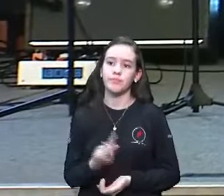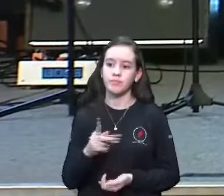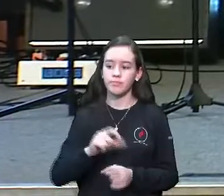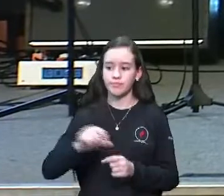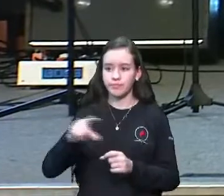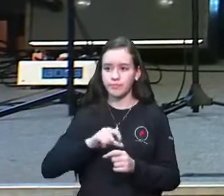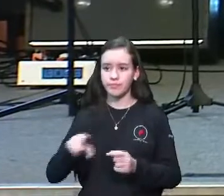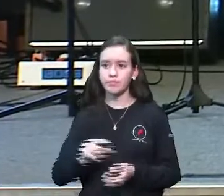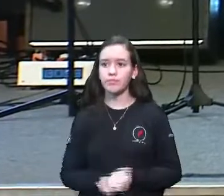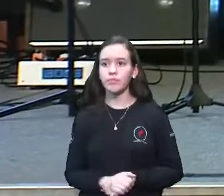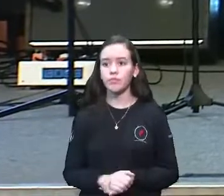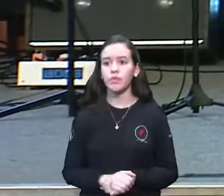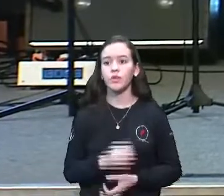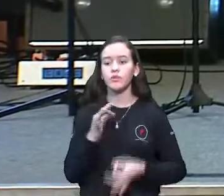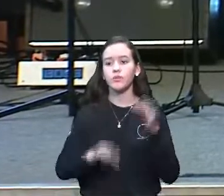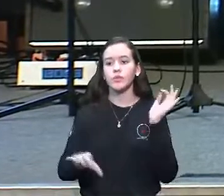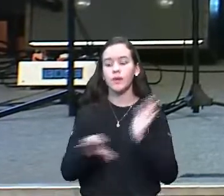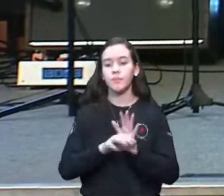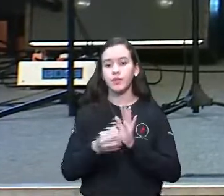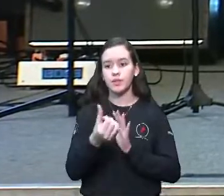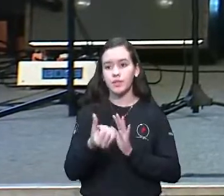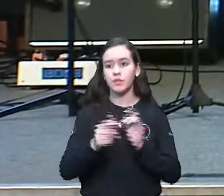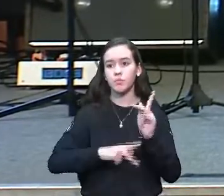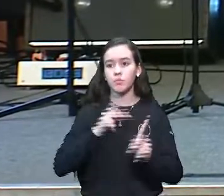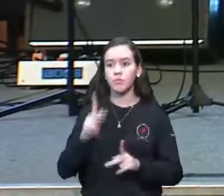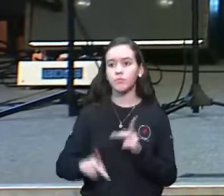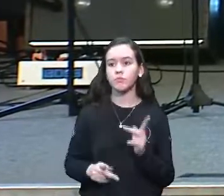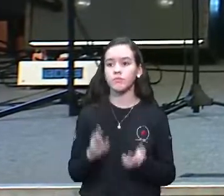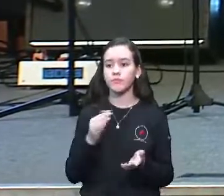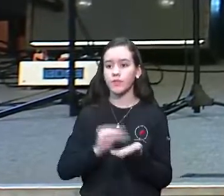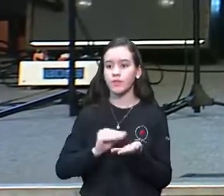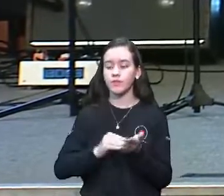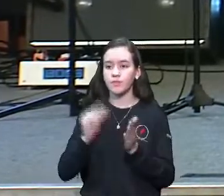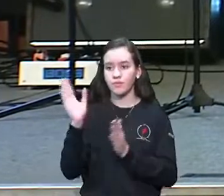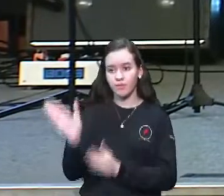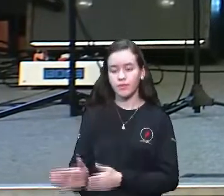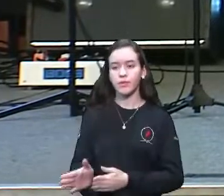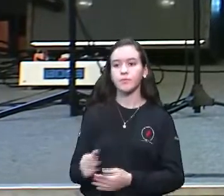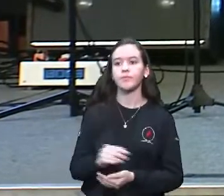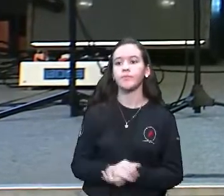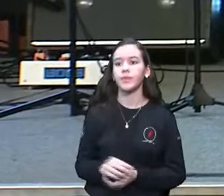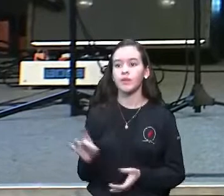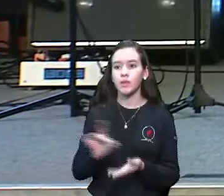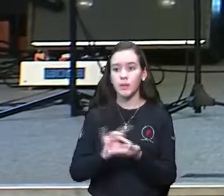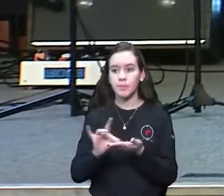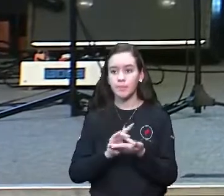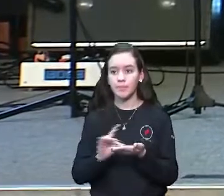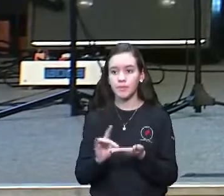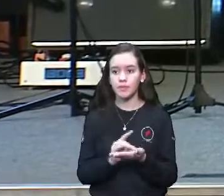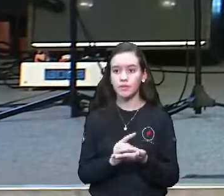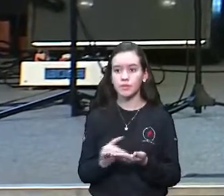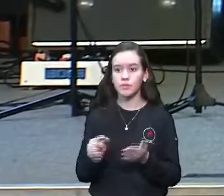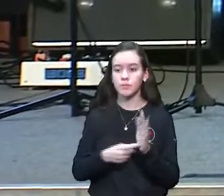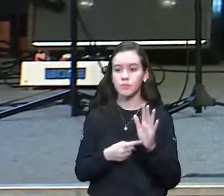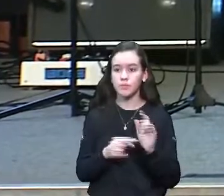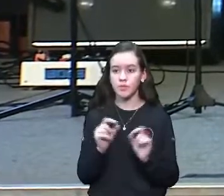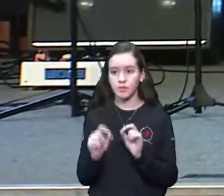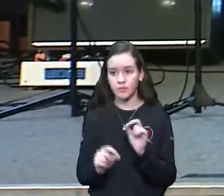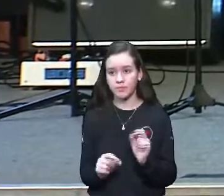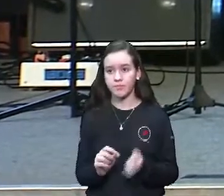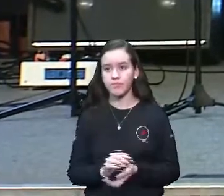Você olha em Juízes 6, o povo se tornou infiel, e os midianitas, olha, o texto diz,